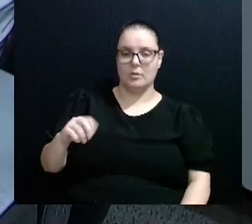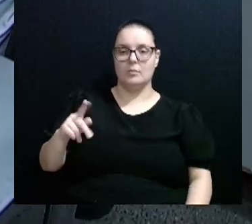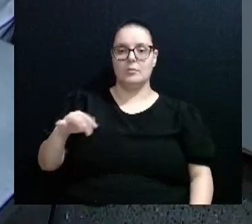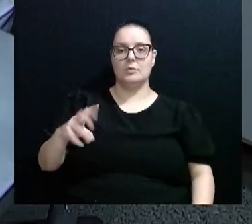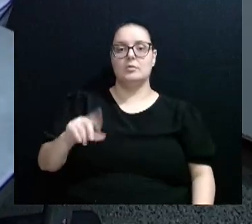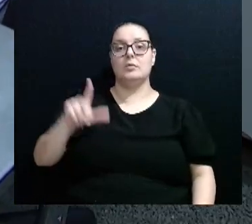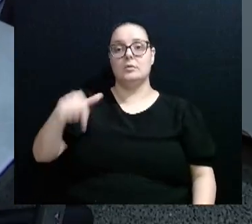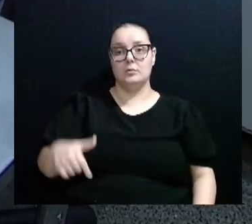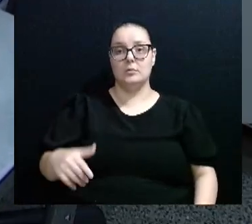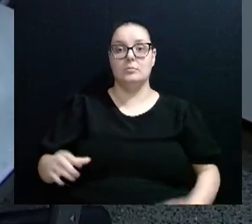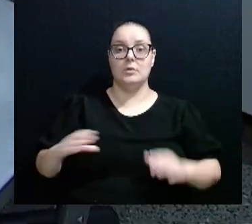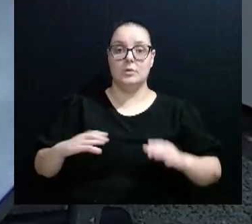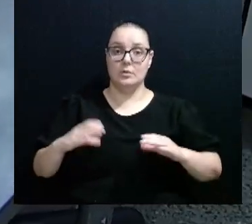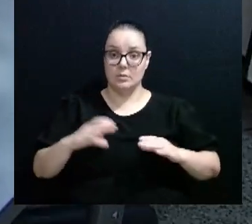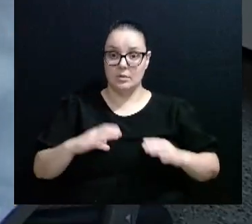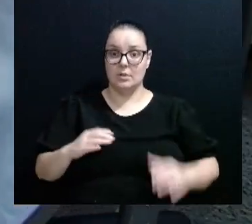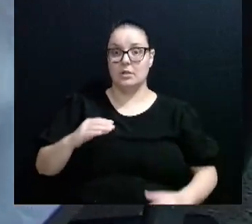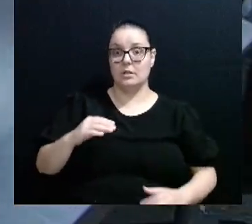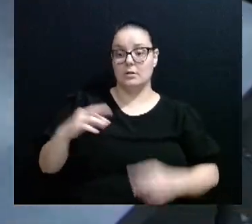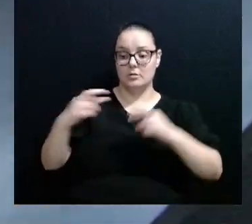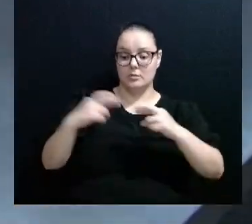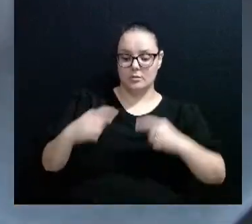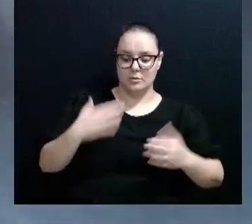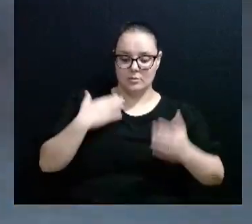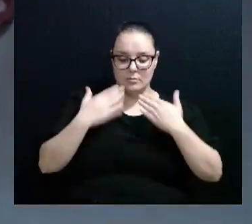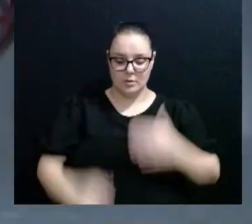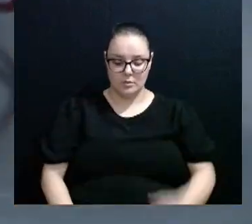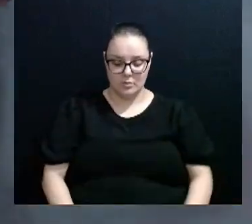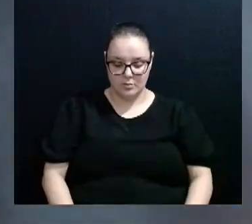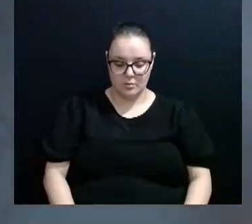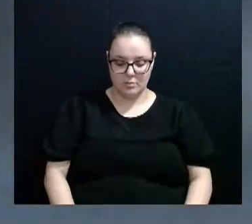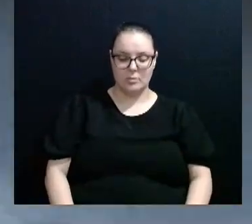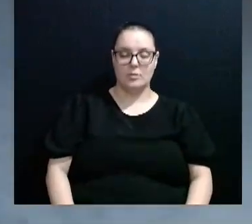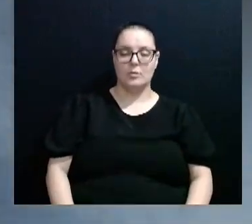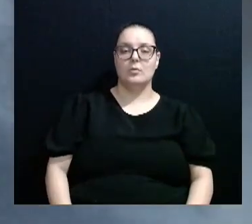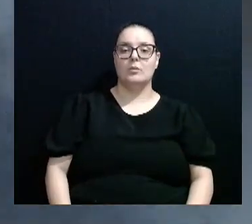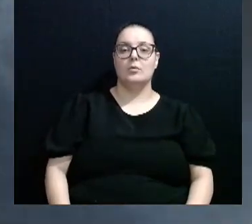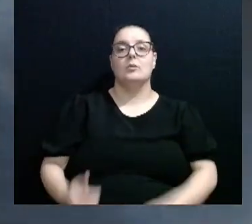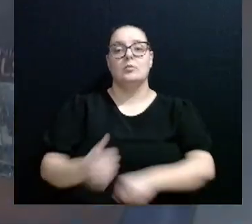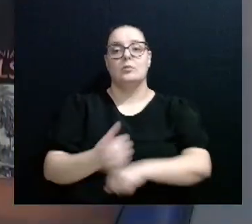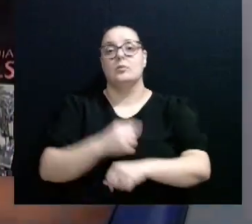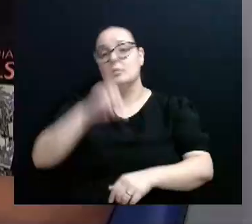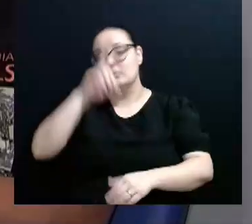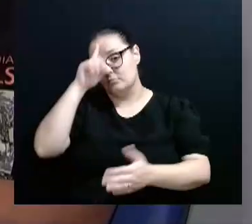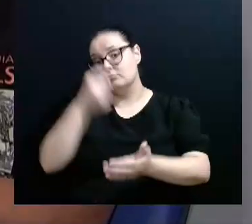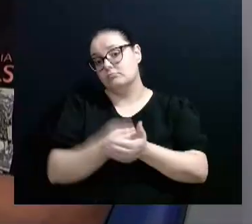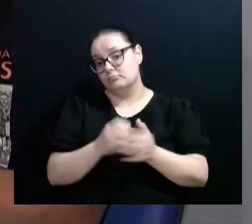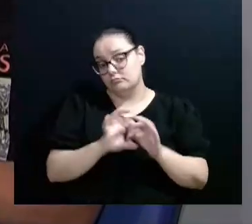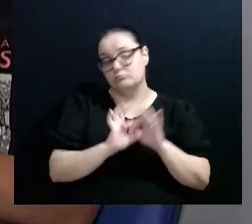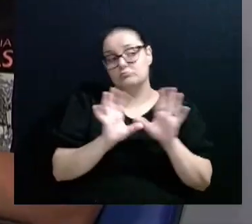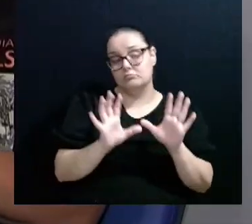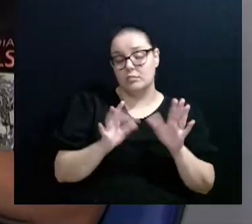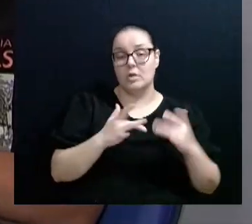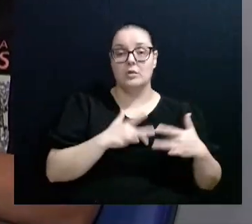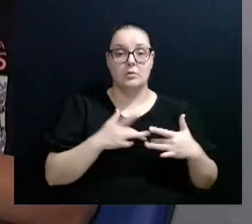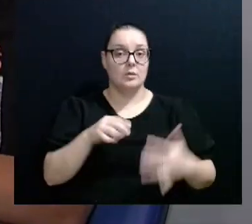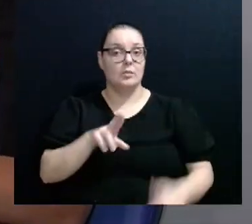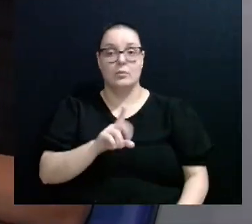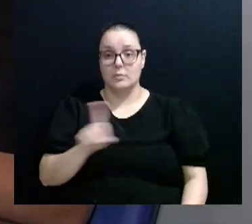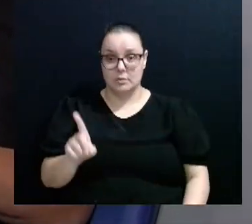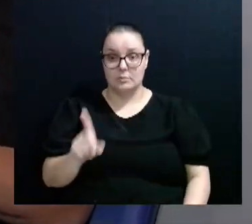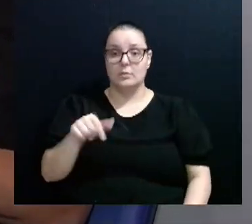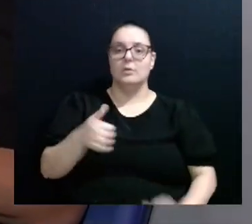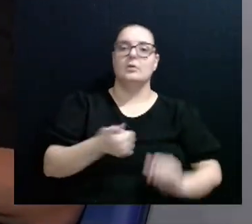momento de uma conversa com um profissional de triagem, para definir se ele está apto ou não para doação. É aí que a gente avalia as